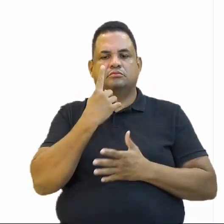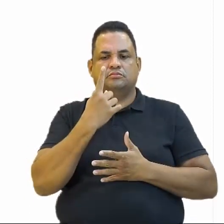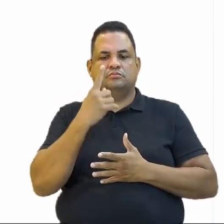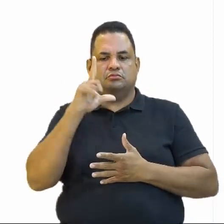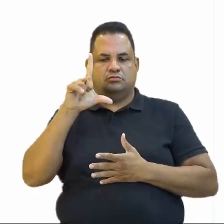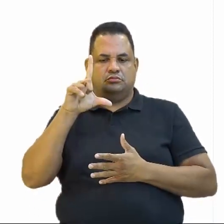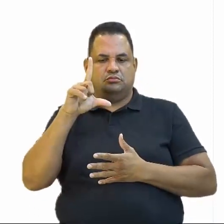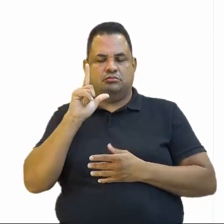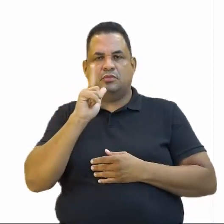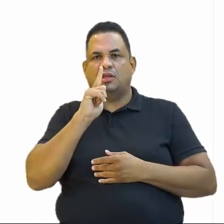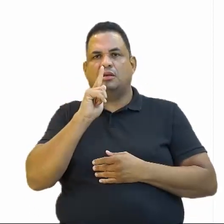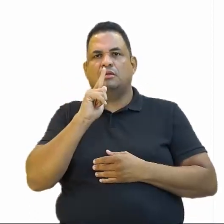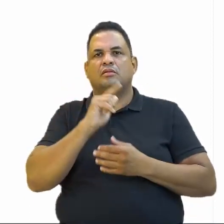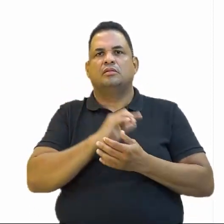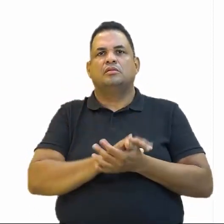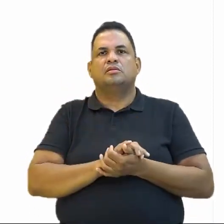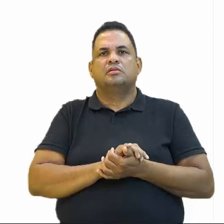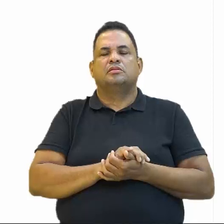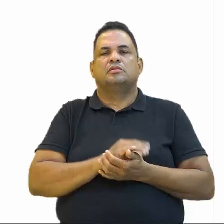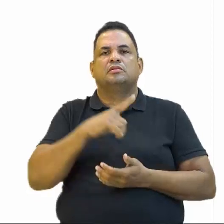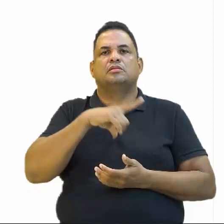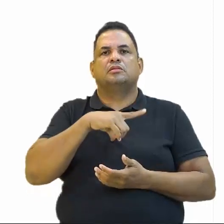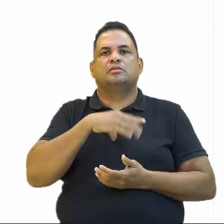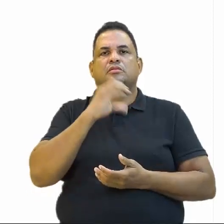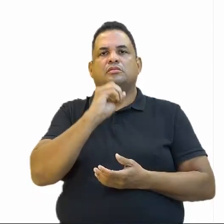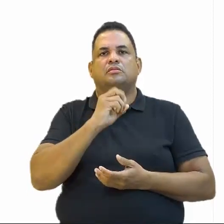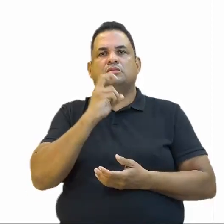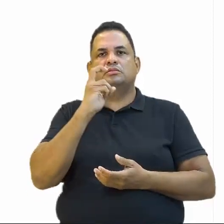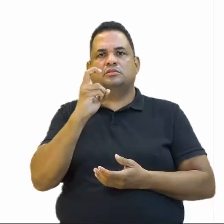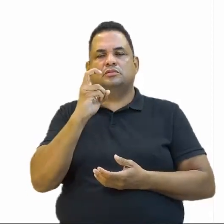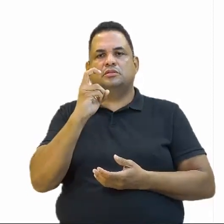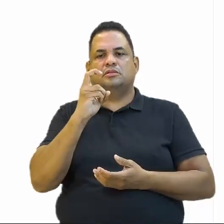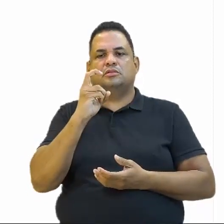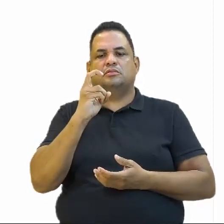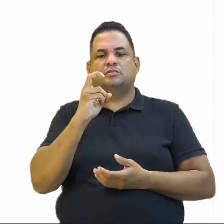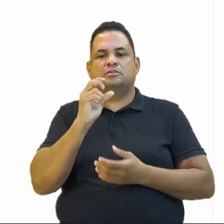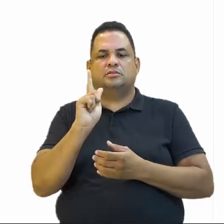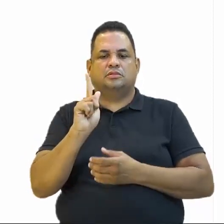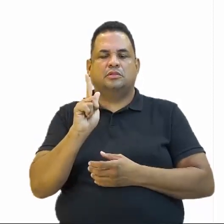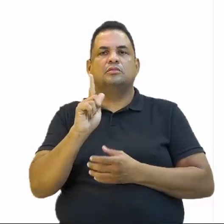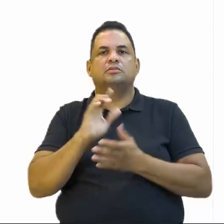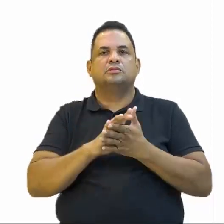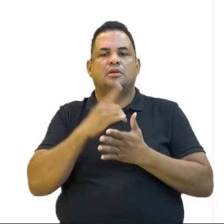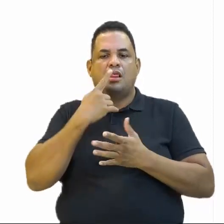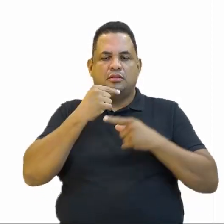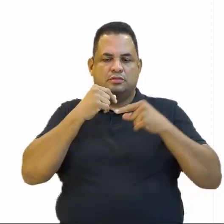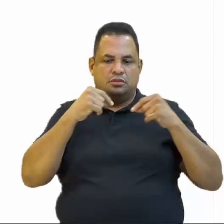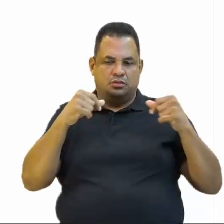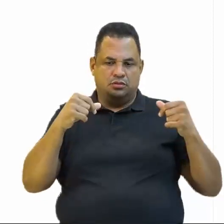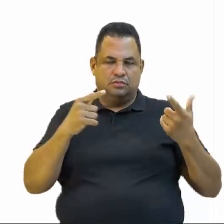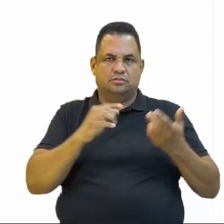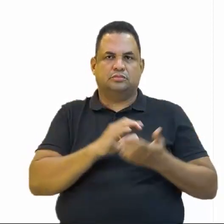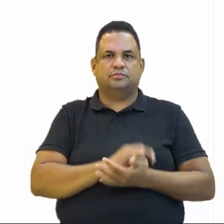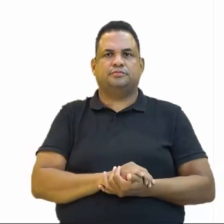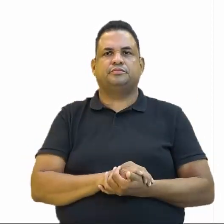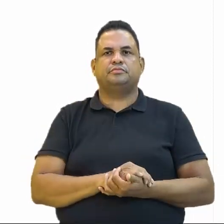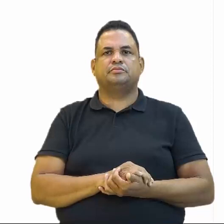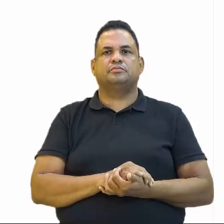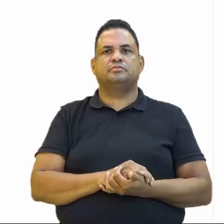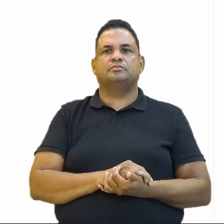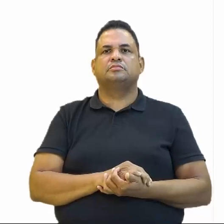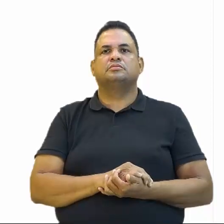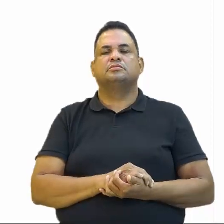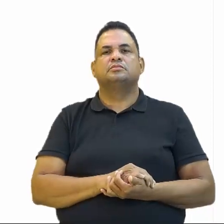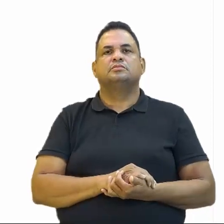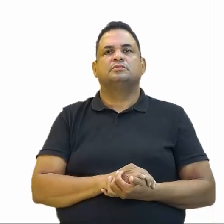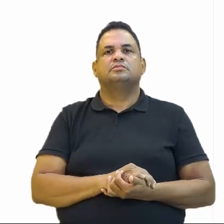de água, a gente vai ter 0,5 gramas de sais, né, de todos os tipos de sais,